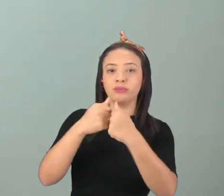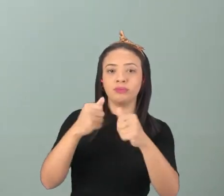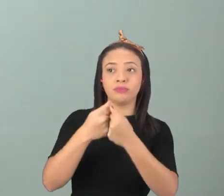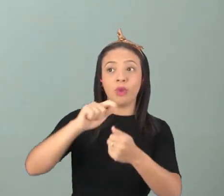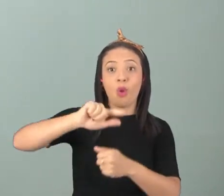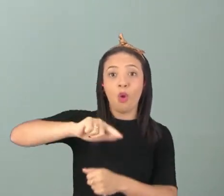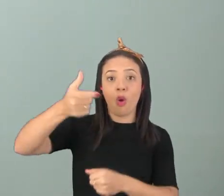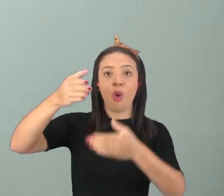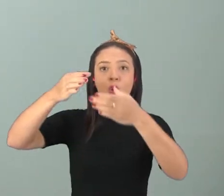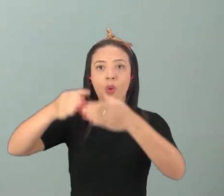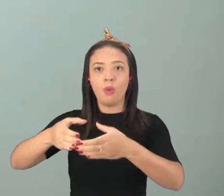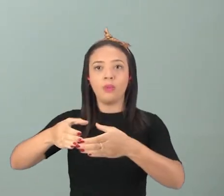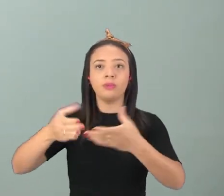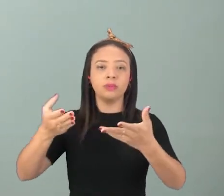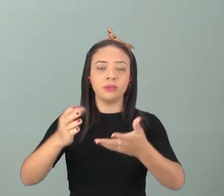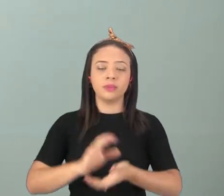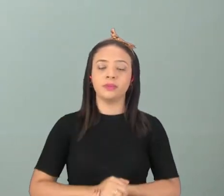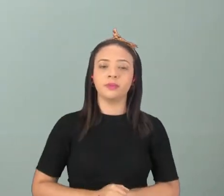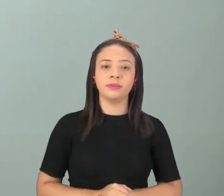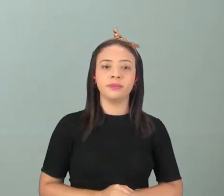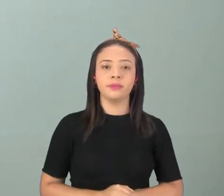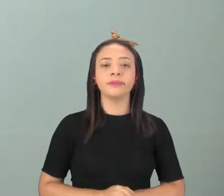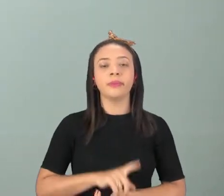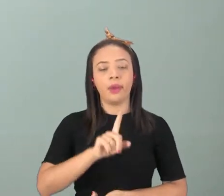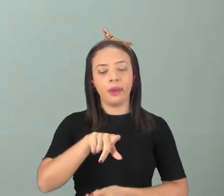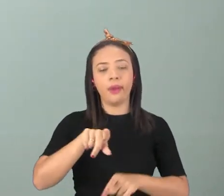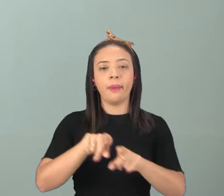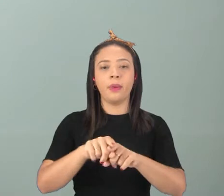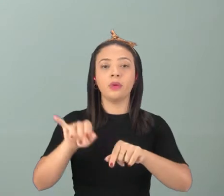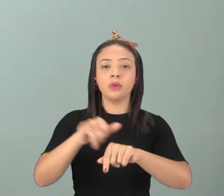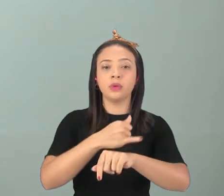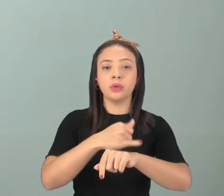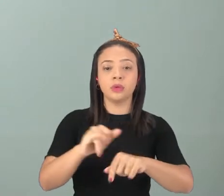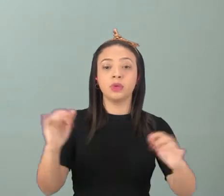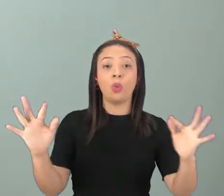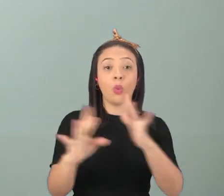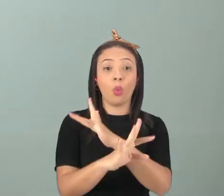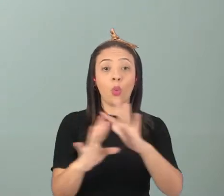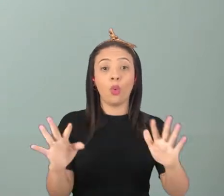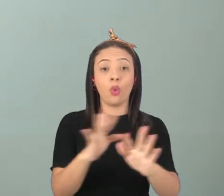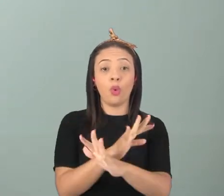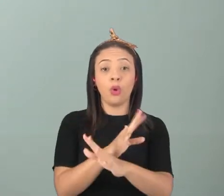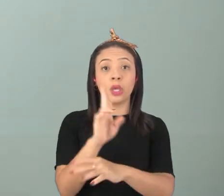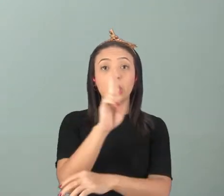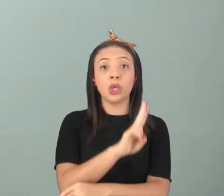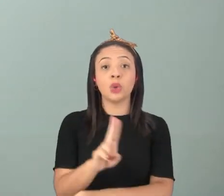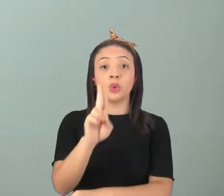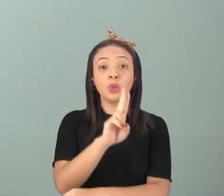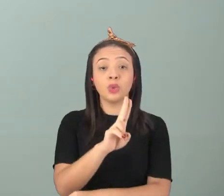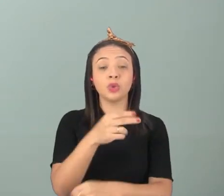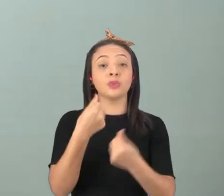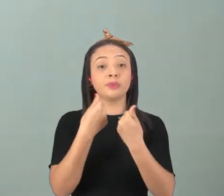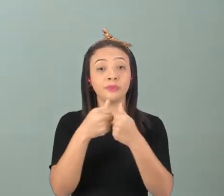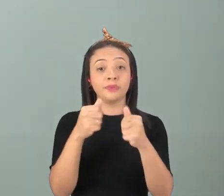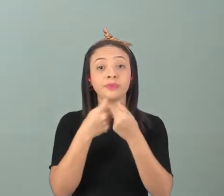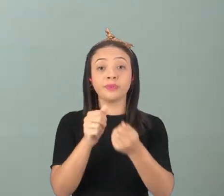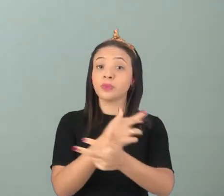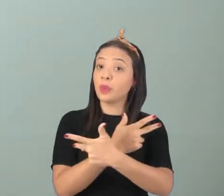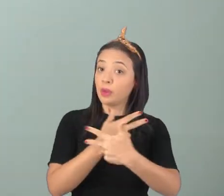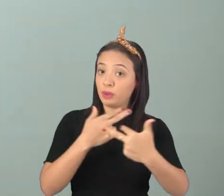bairro, vai para qualquer um outro lugar. Então isso é uma maneira de mobilidade que usa uma forma de